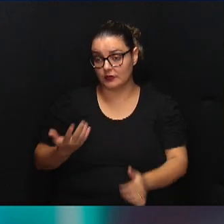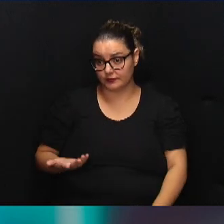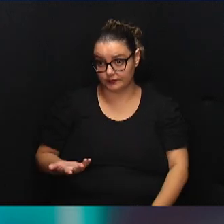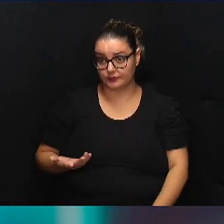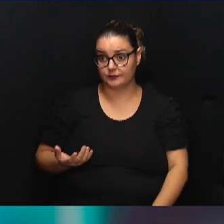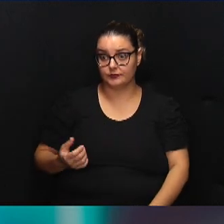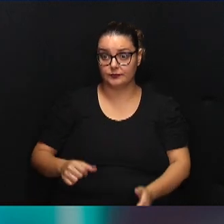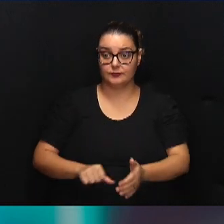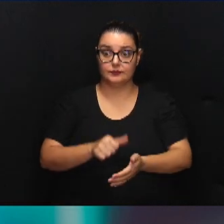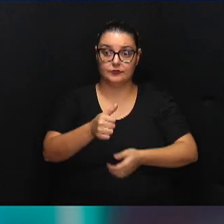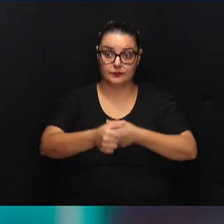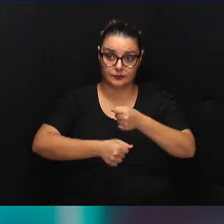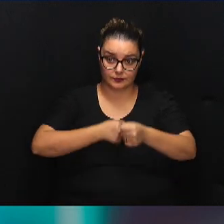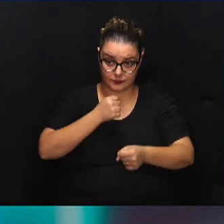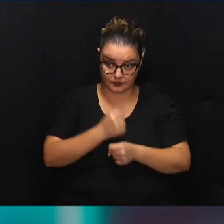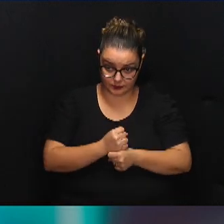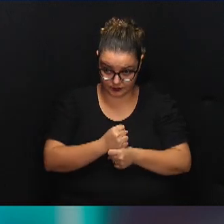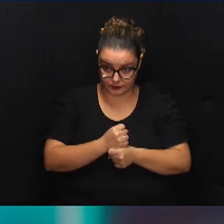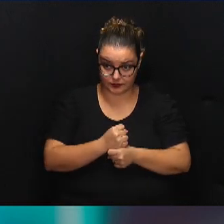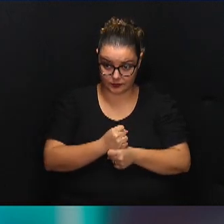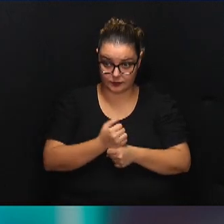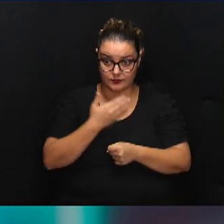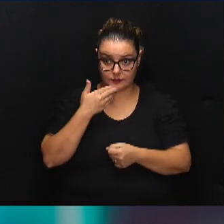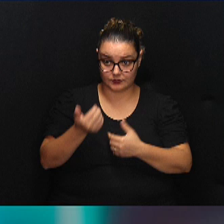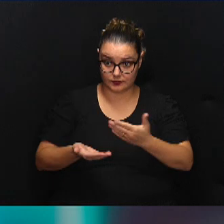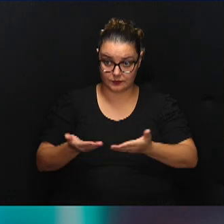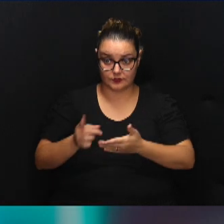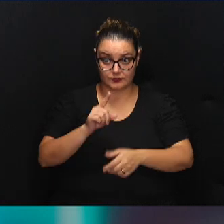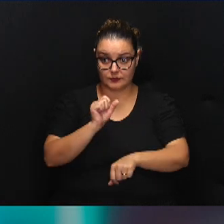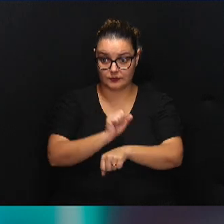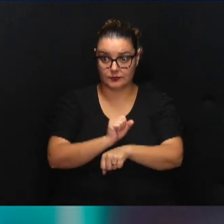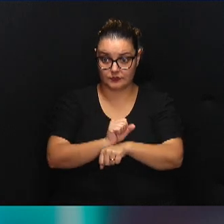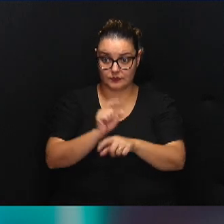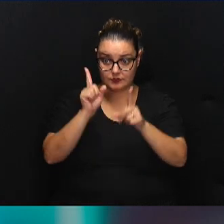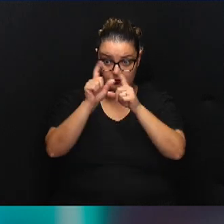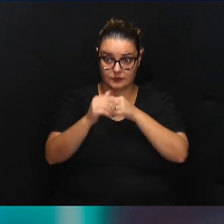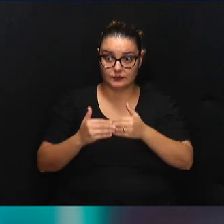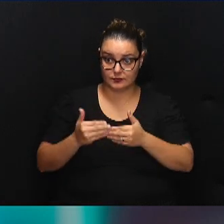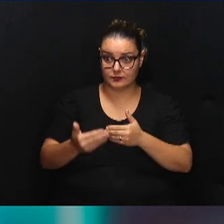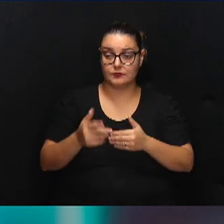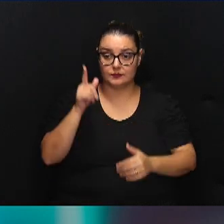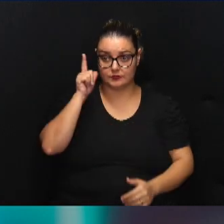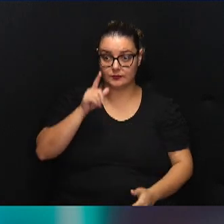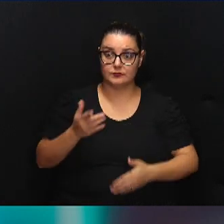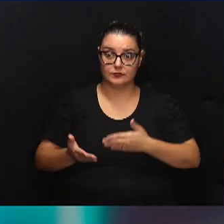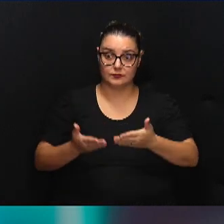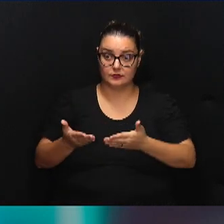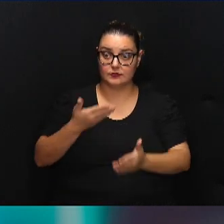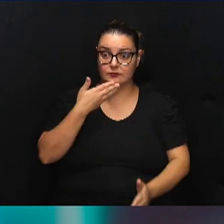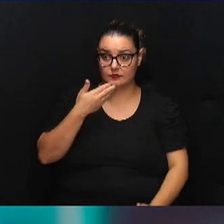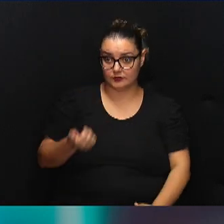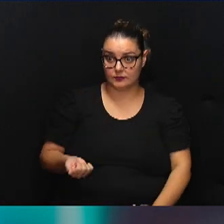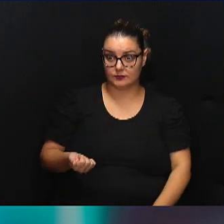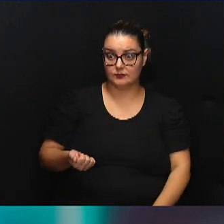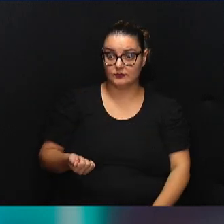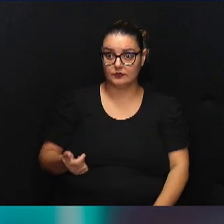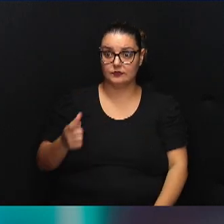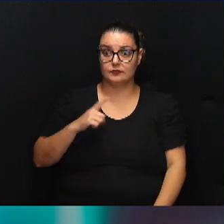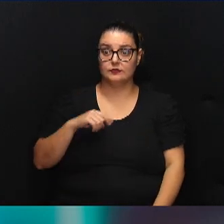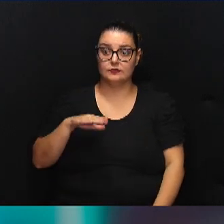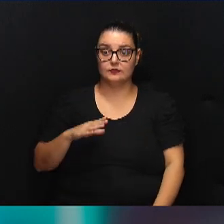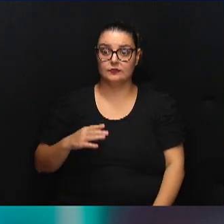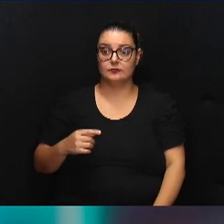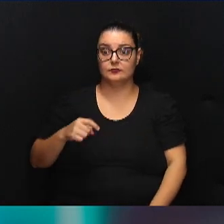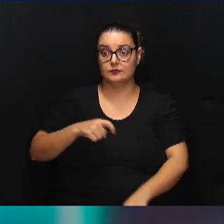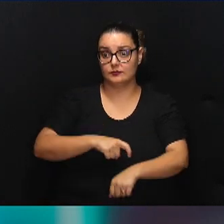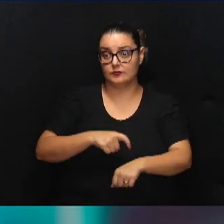no primeiro ano ela tiver o melhor tratamento possível, não esperar ter uma complicação para conseguir um tratamento melhor, ela vai ter muito mais tempo